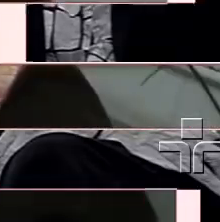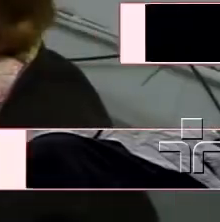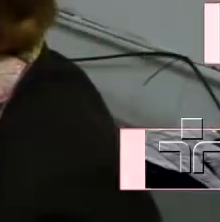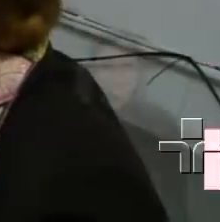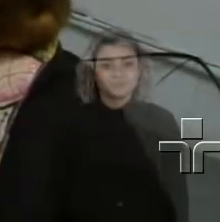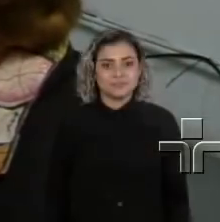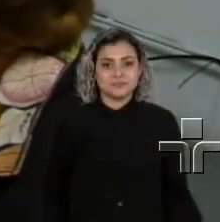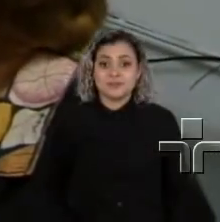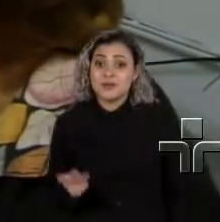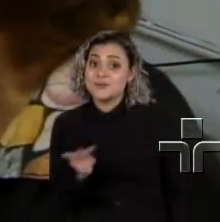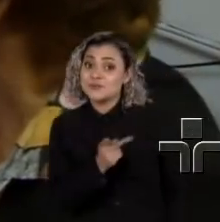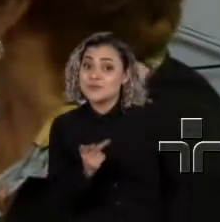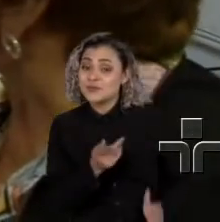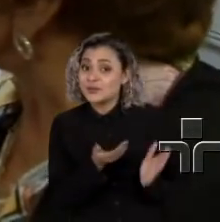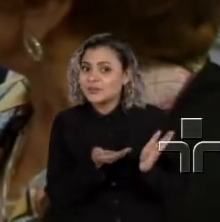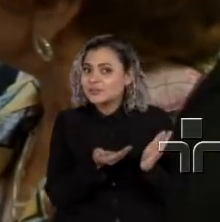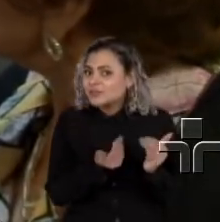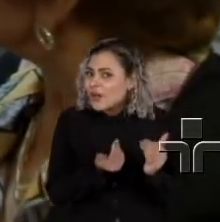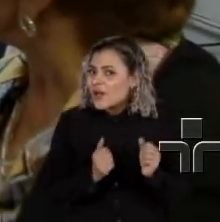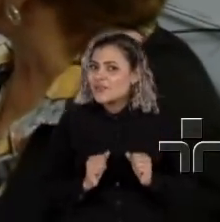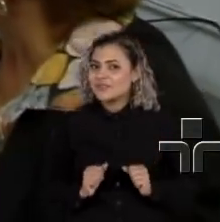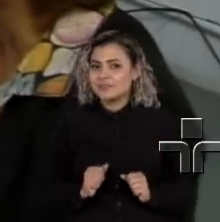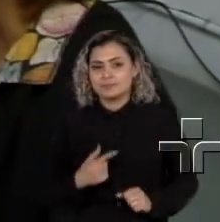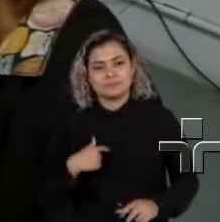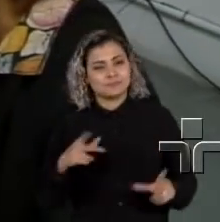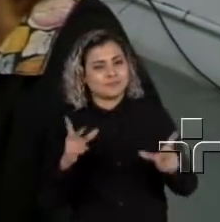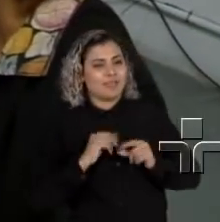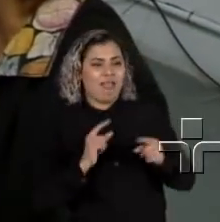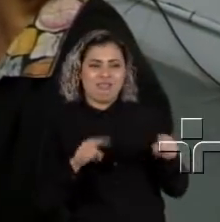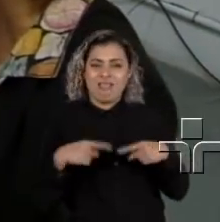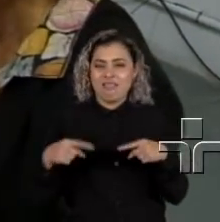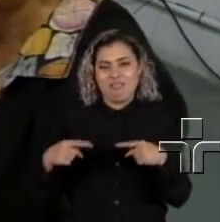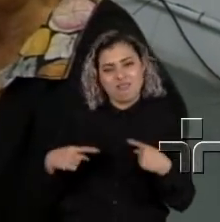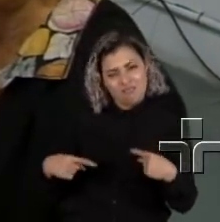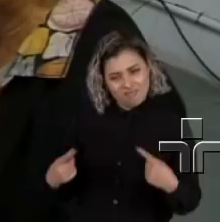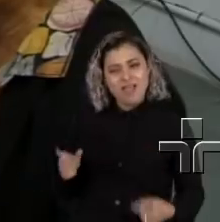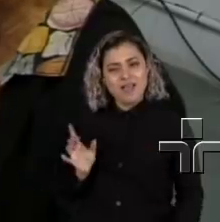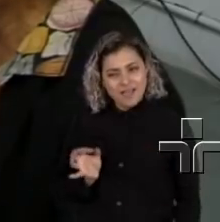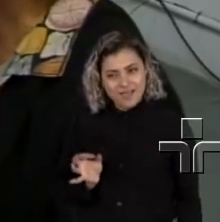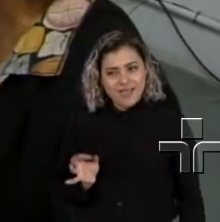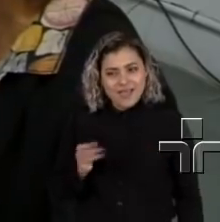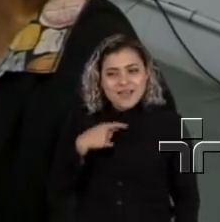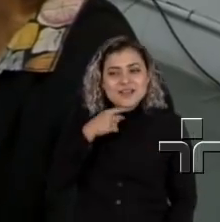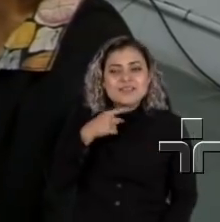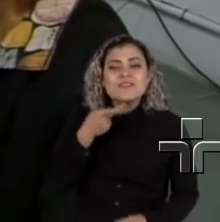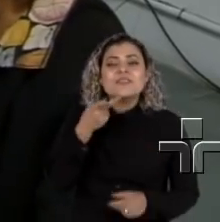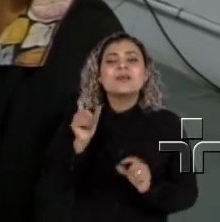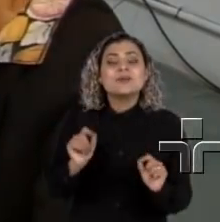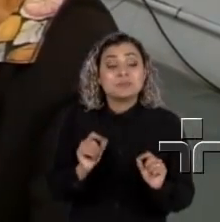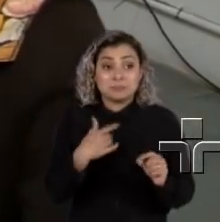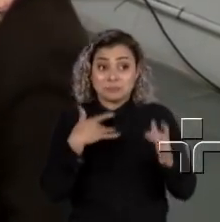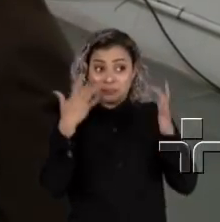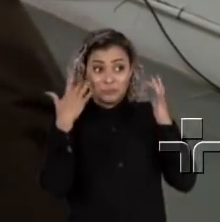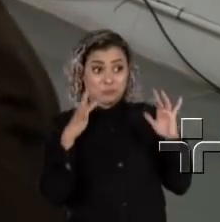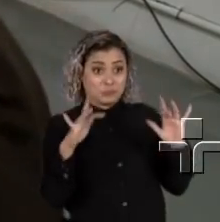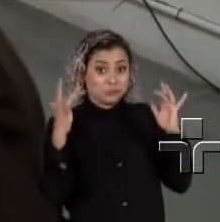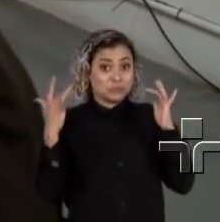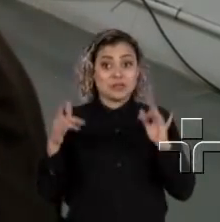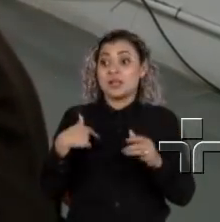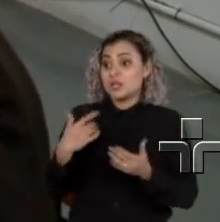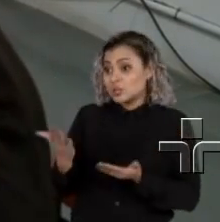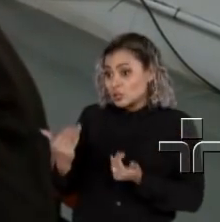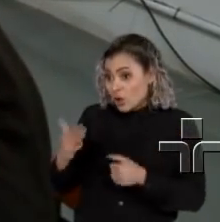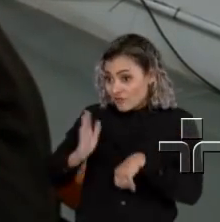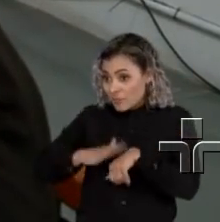São dois jovens. Eu não aguento, ele vai falar. Não fala por nada, por nada. Bem mais jovem do que